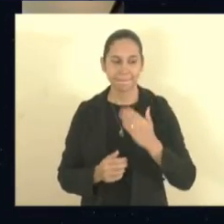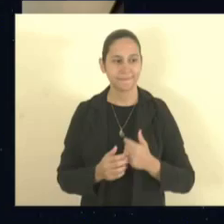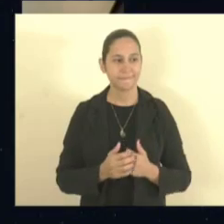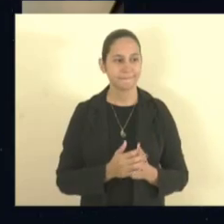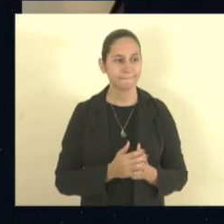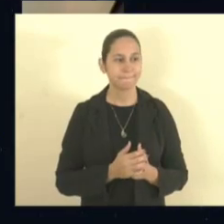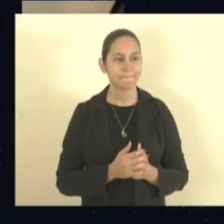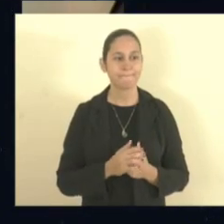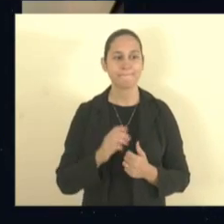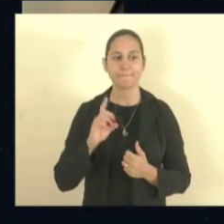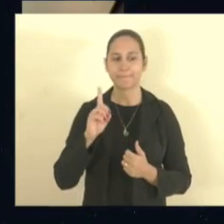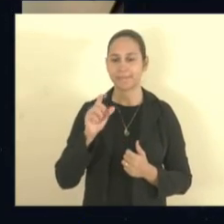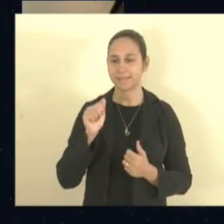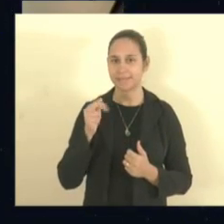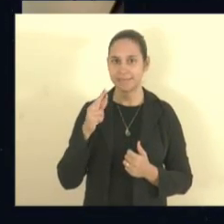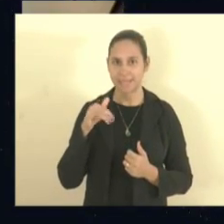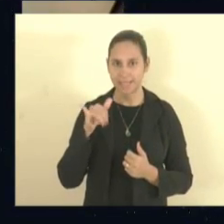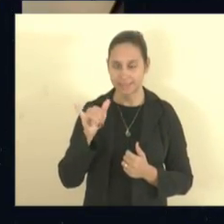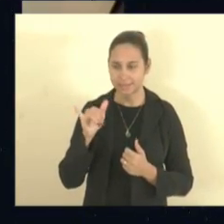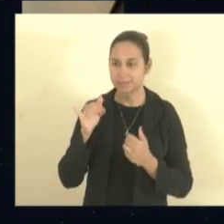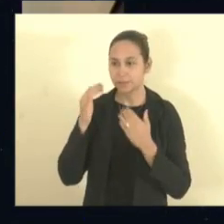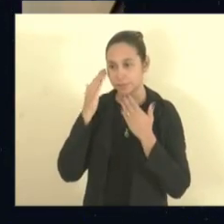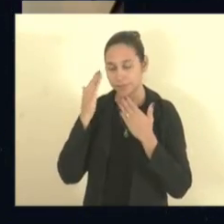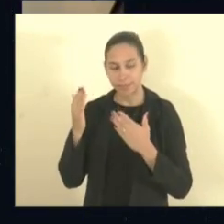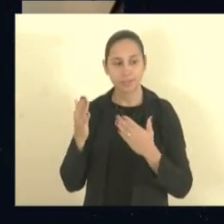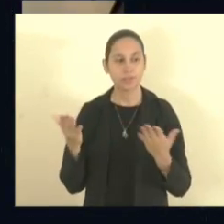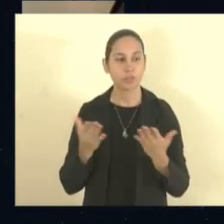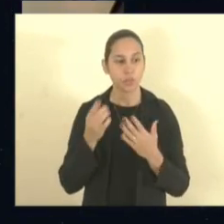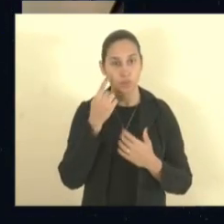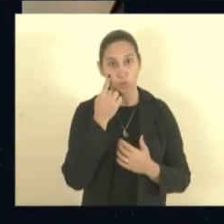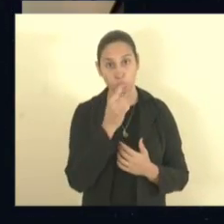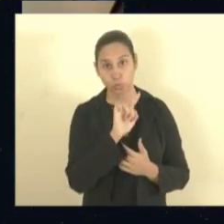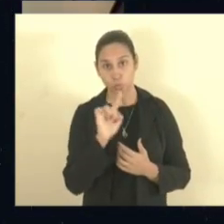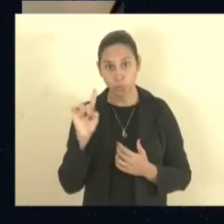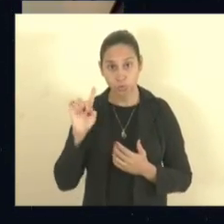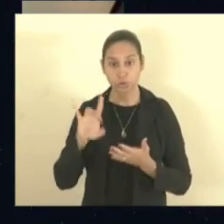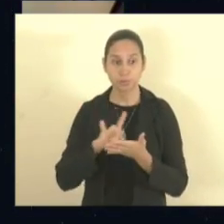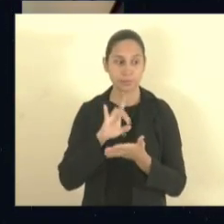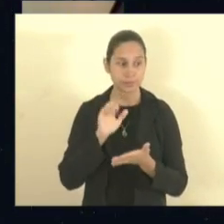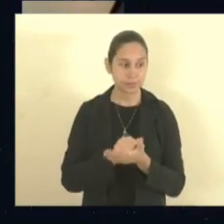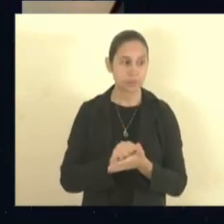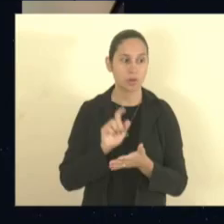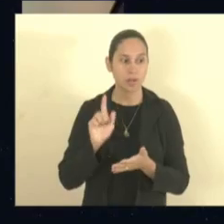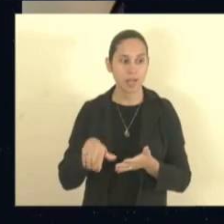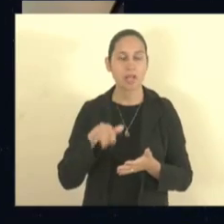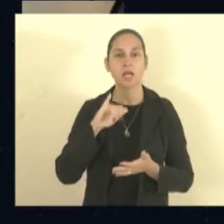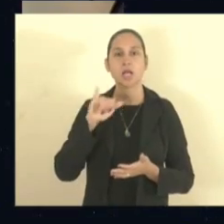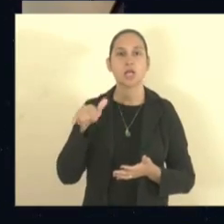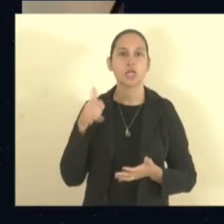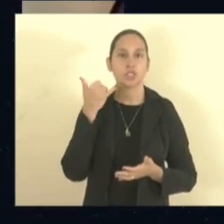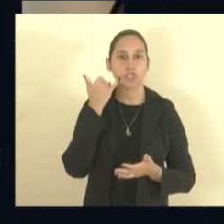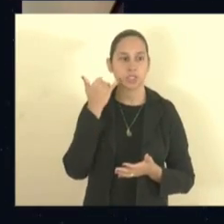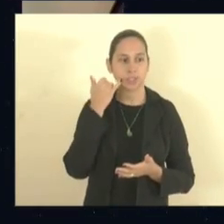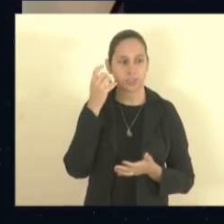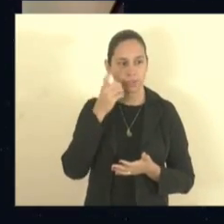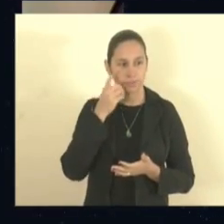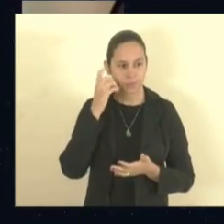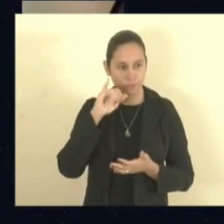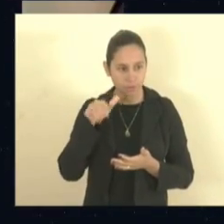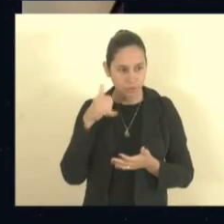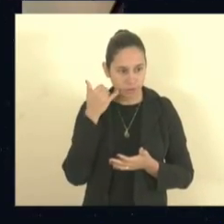Obrigado, deputado Dari, pela manifestação. Eu acho que o último deputado inscrito, deputada Janete. Mazinho, deputado Mazinho. Obrigado,